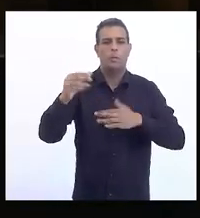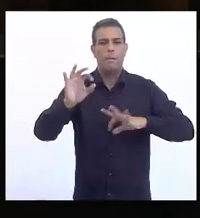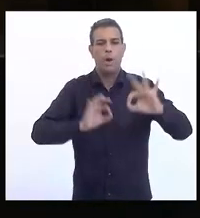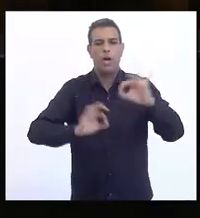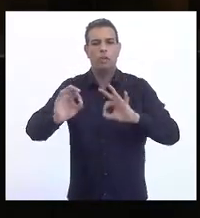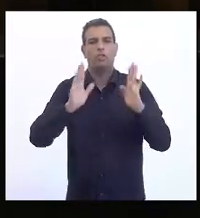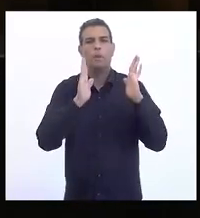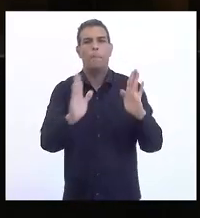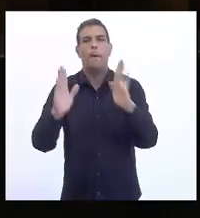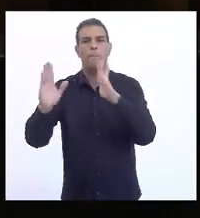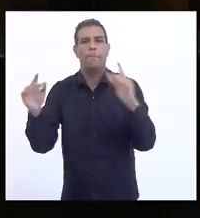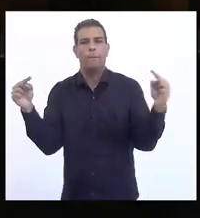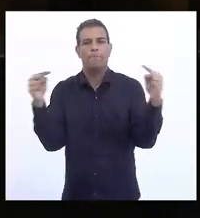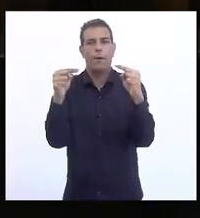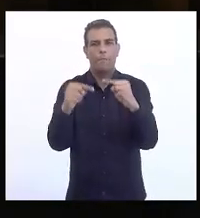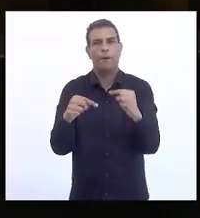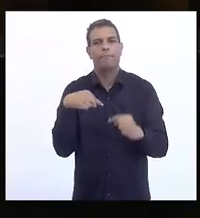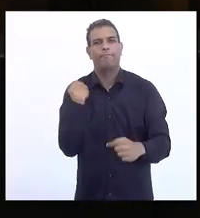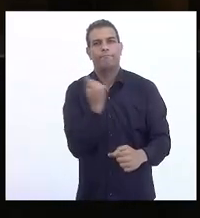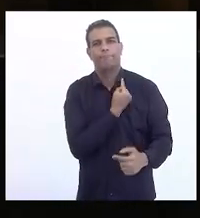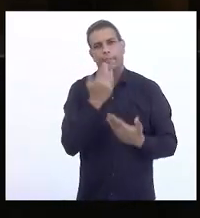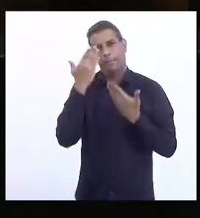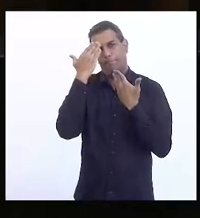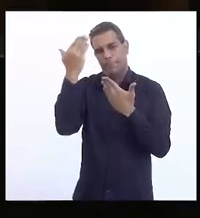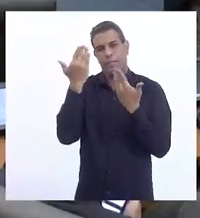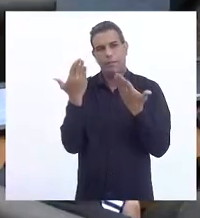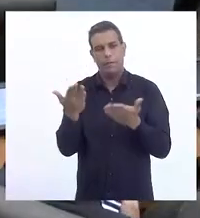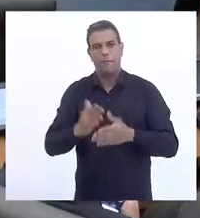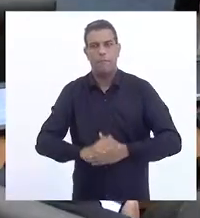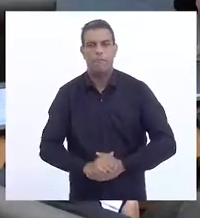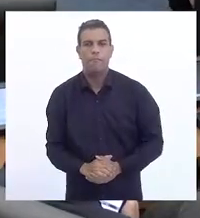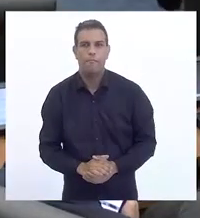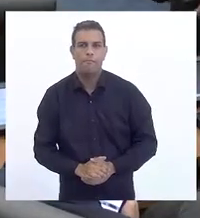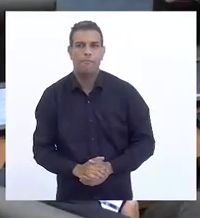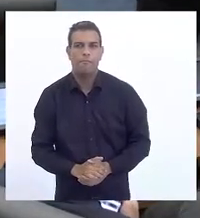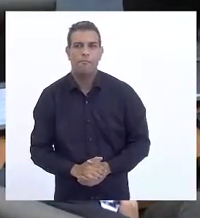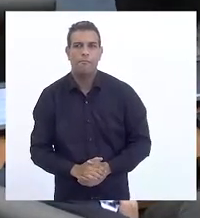votaremos favoráveis. É isso, senhora presidenta. Muito obrigada.